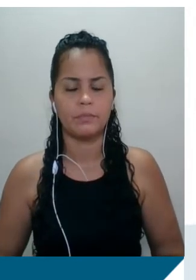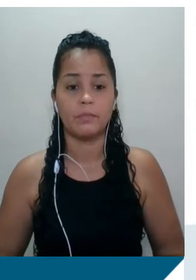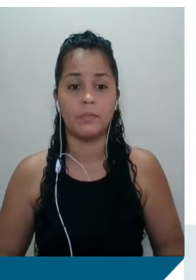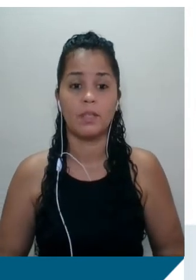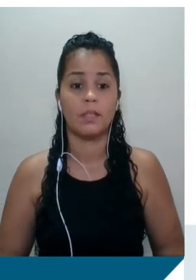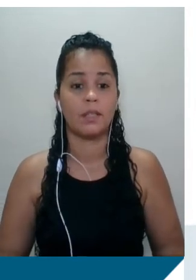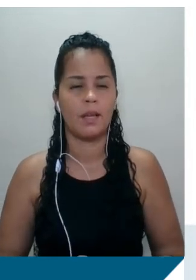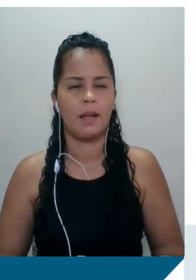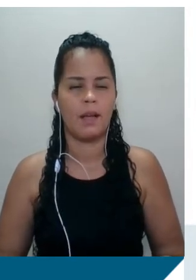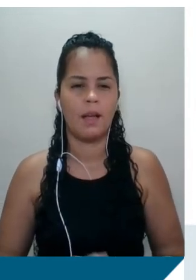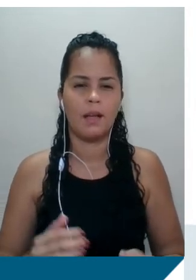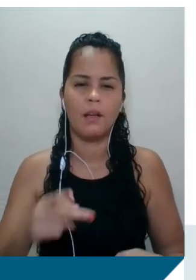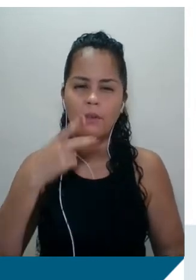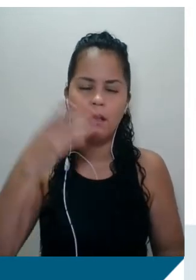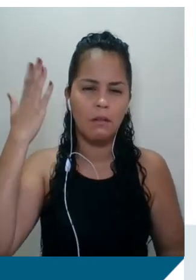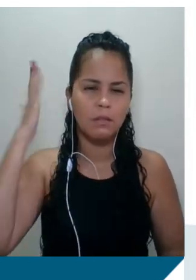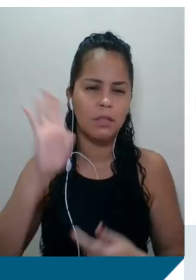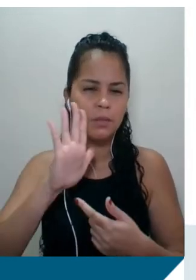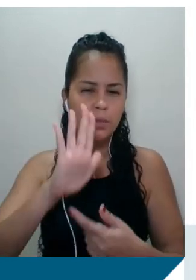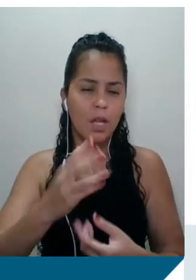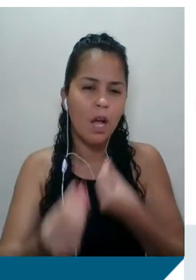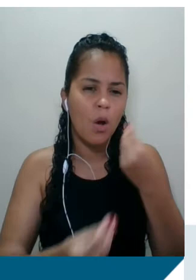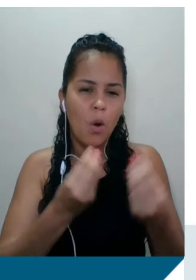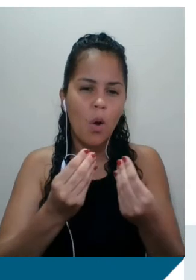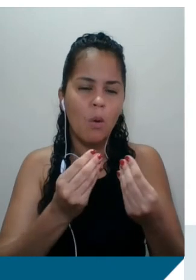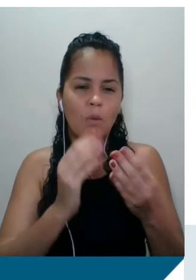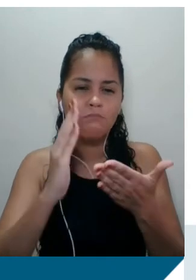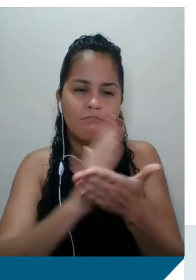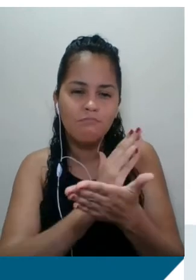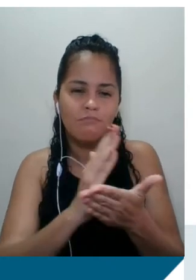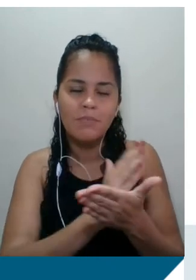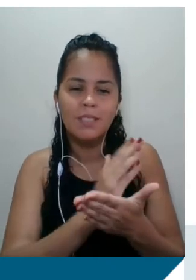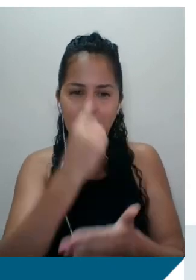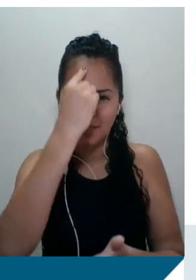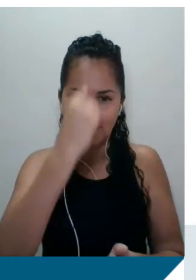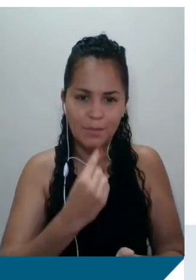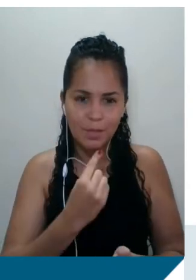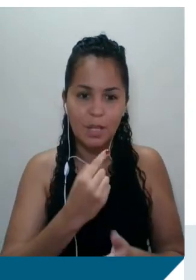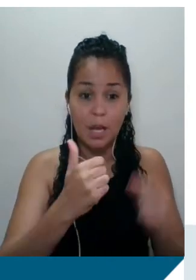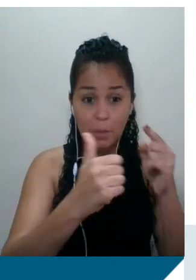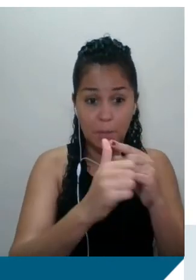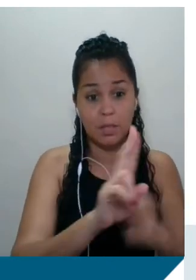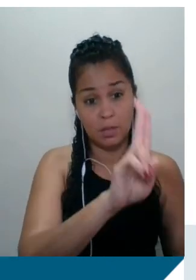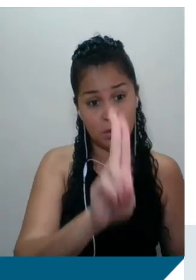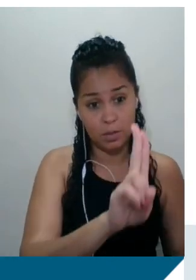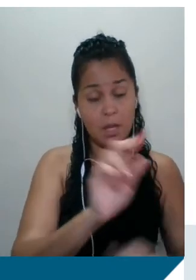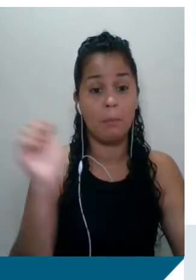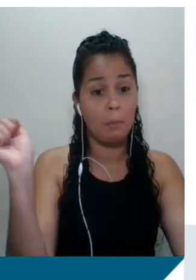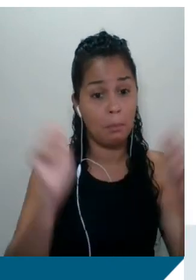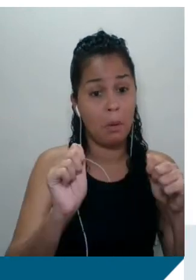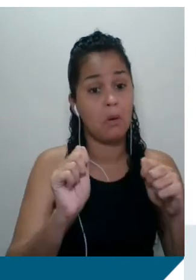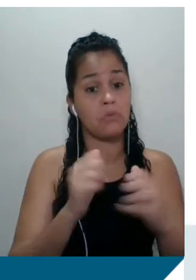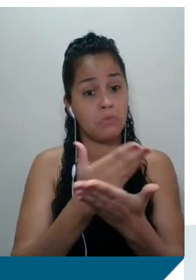As outras formas que eu falei que eu ia mostrar é o seguinte, essa foi a divisão que eu usei na hora de fazer minhas contas, mas vocês poderiam ter